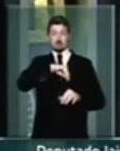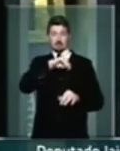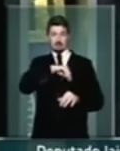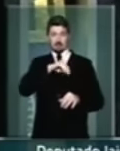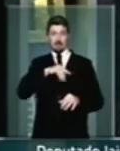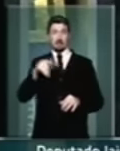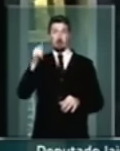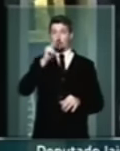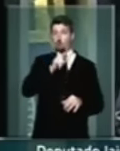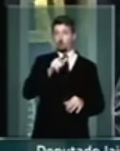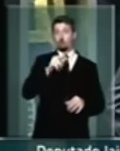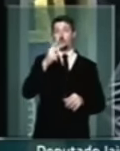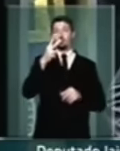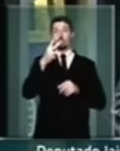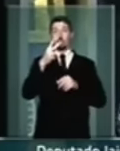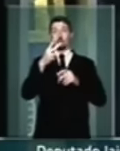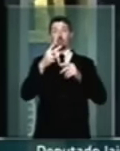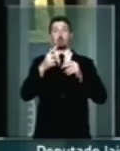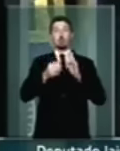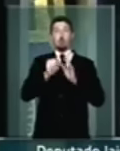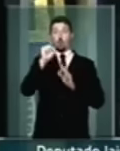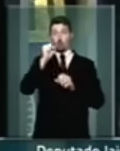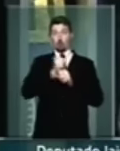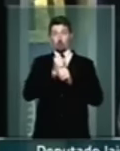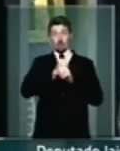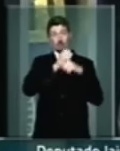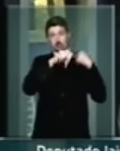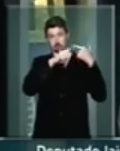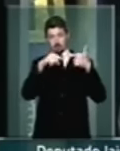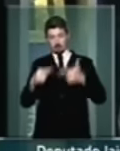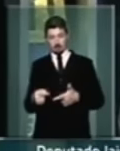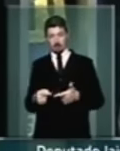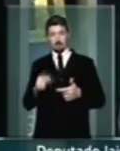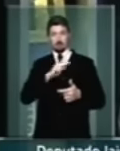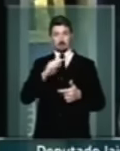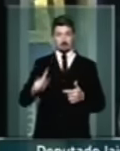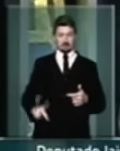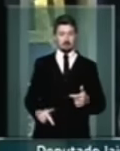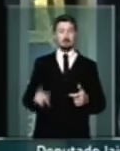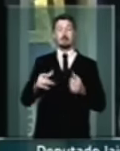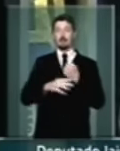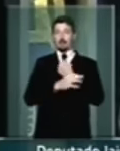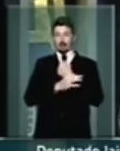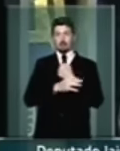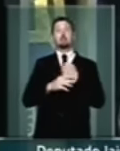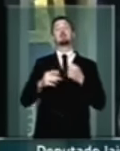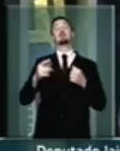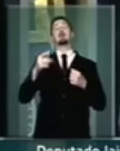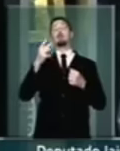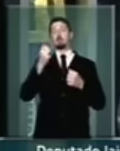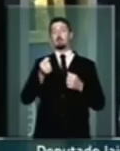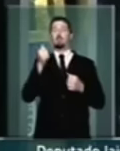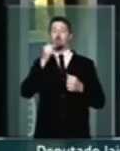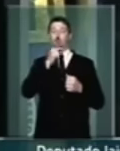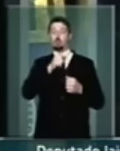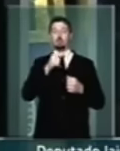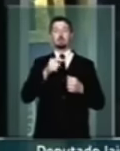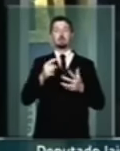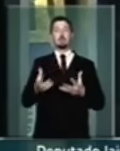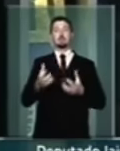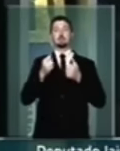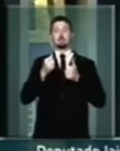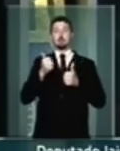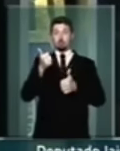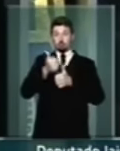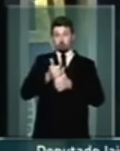conquistados nos 2 últimos mandatos presidenciais são garantia de que continuaremos efetuando as merecidas